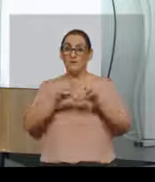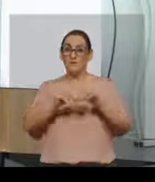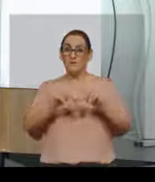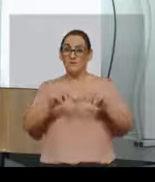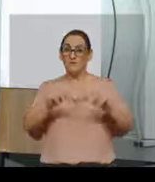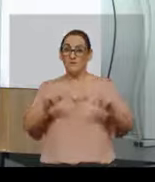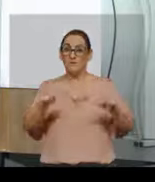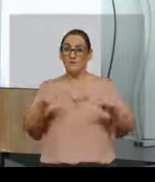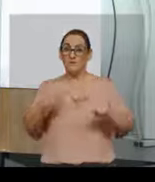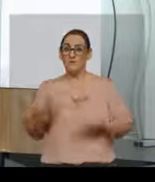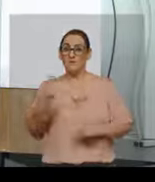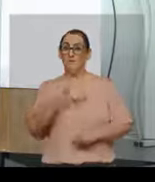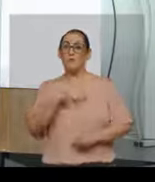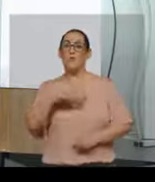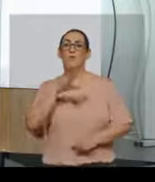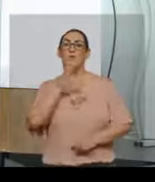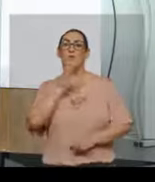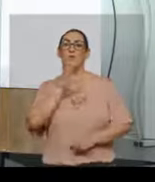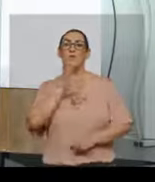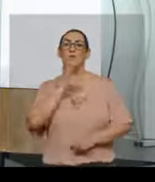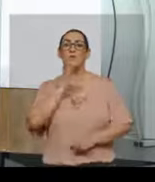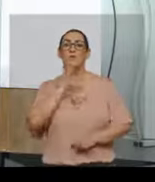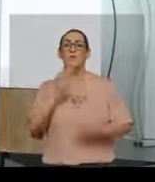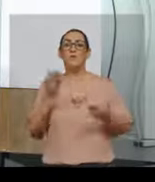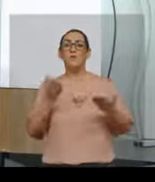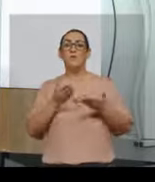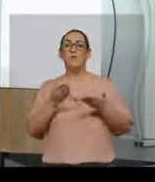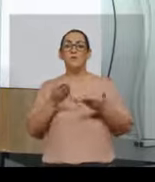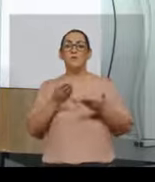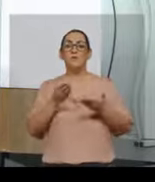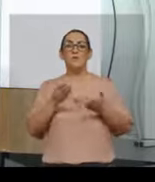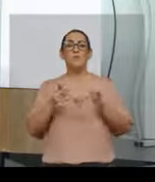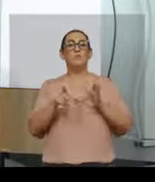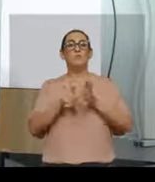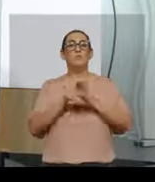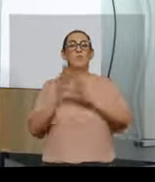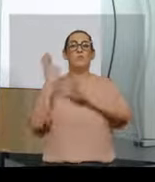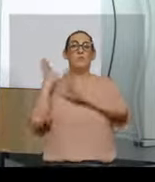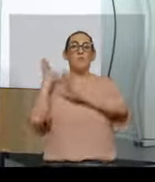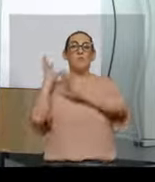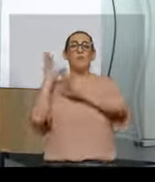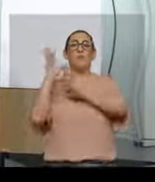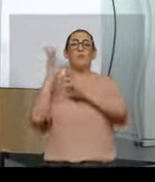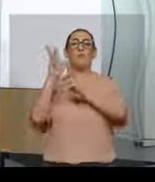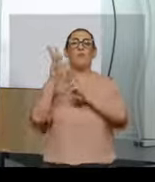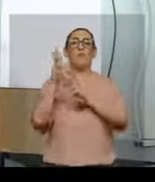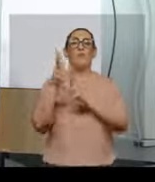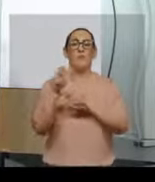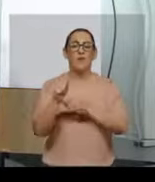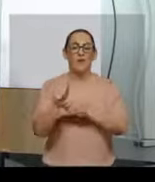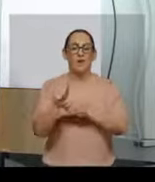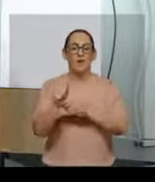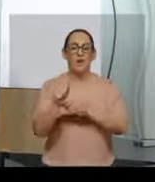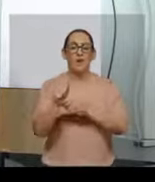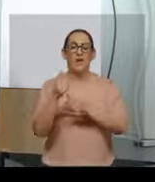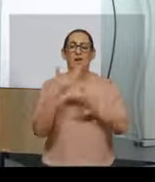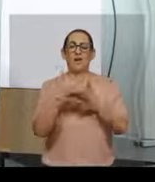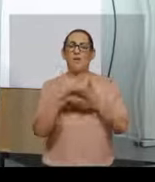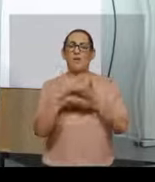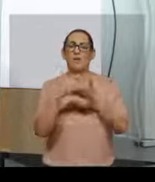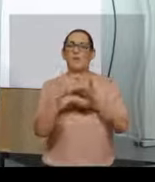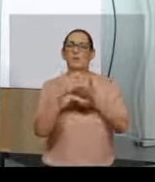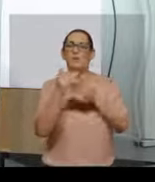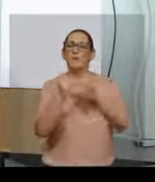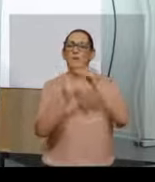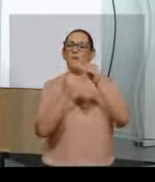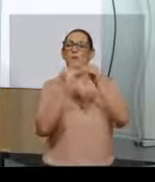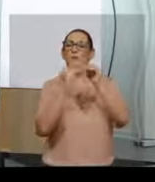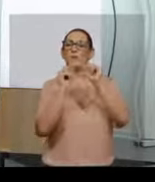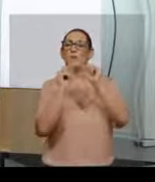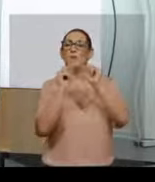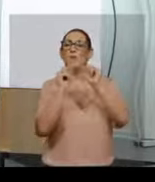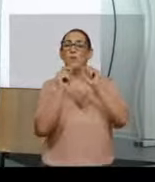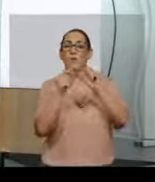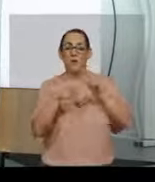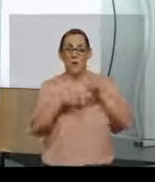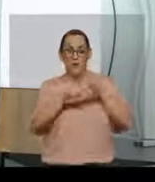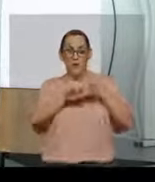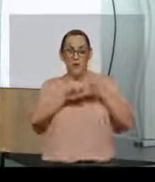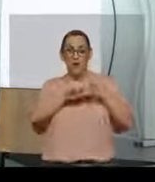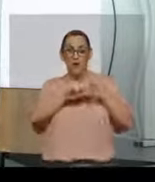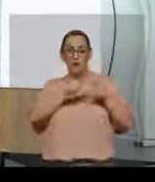elas vieram então de um ancestral comum que era uma alga. Essa alga era uma alga